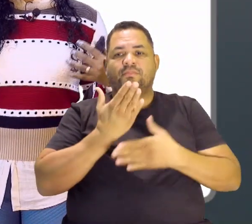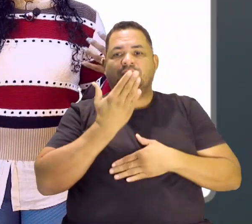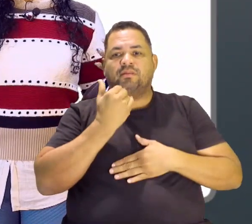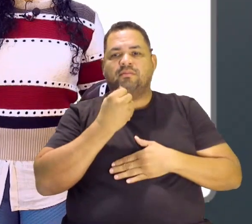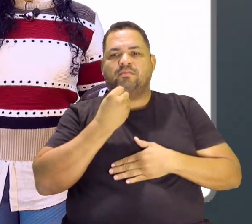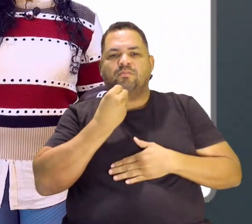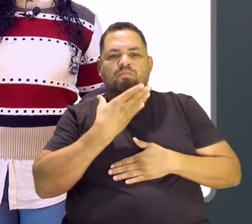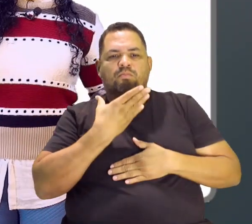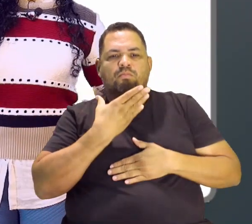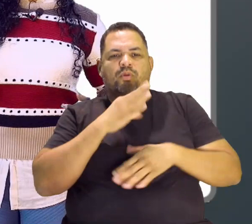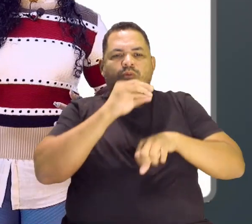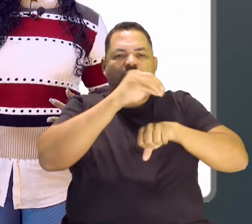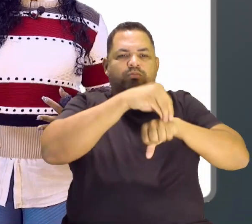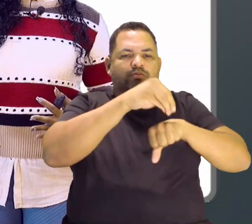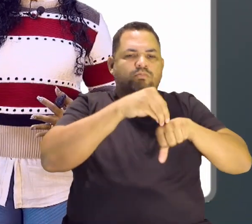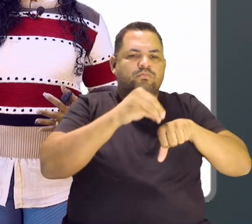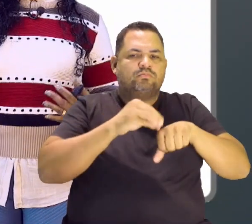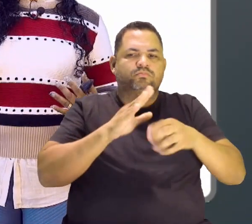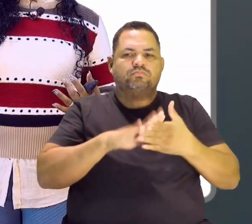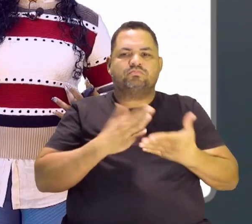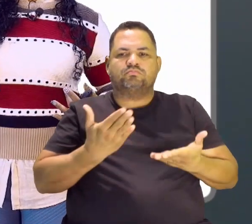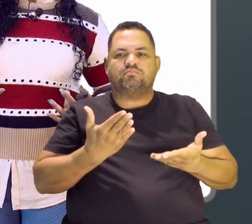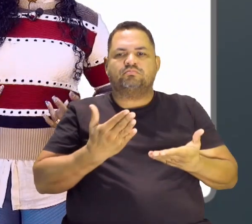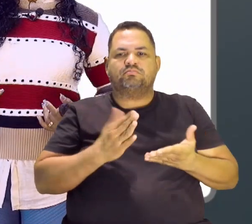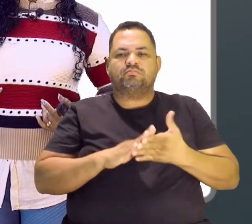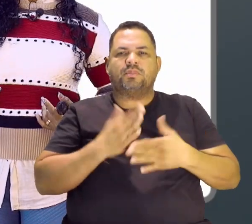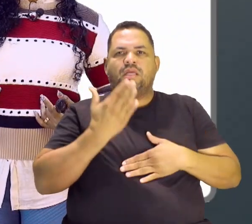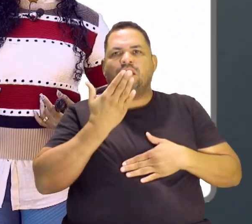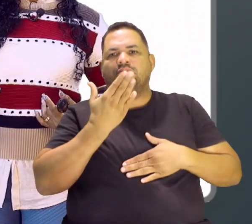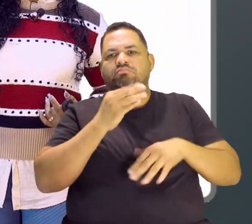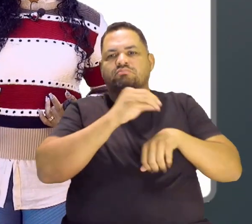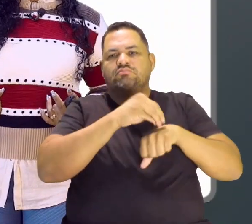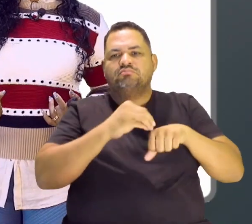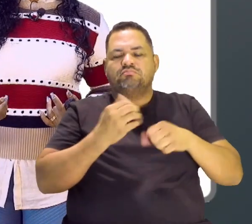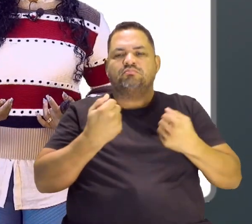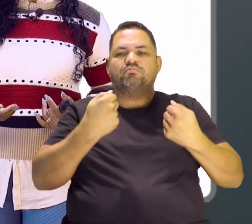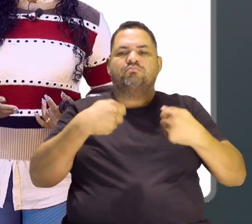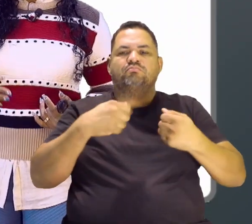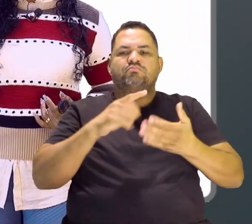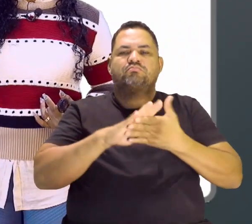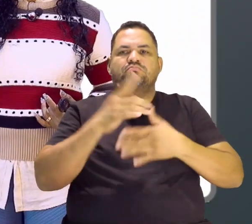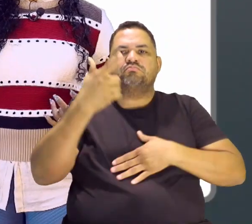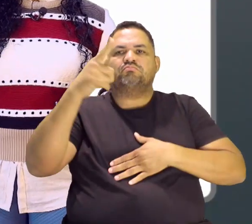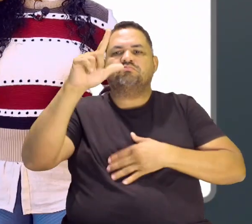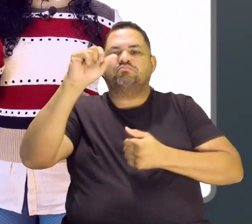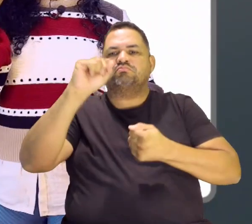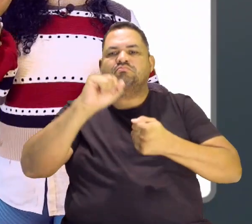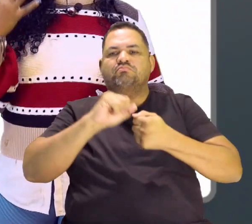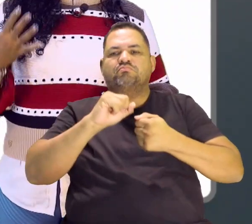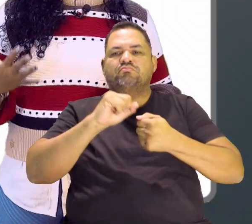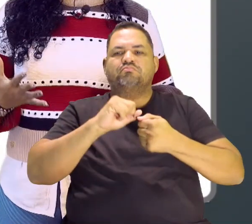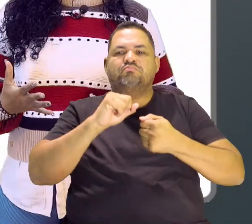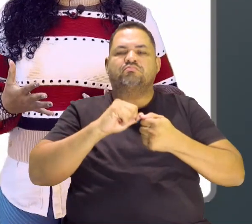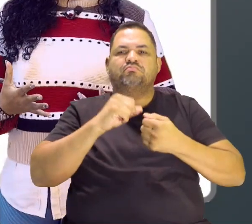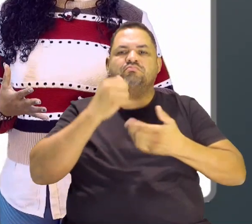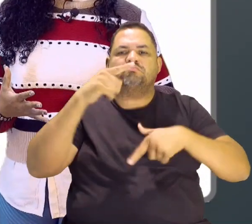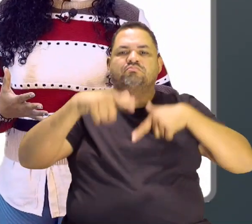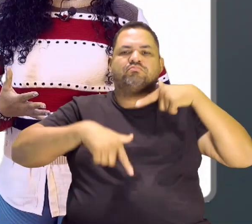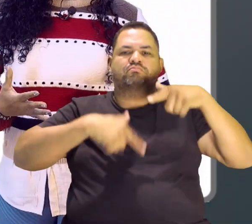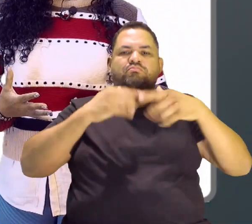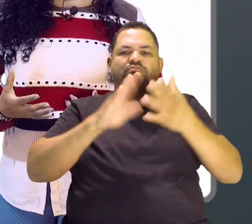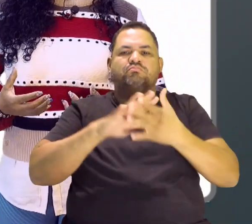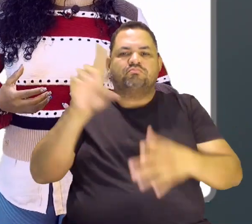se nutrir aí desses nutrientes para que a gente possa conseguir realizar as nossas tarefas